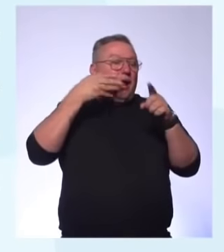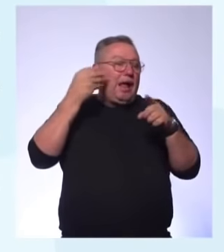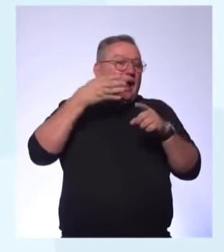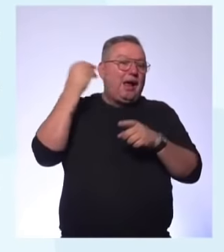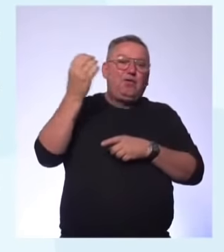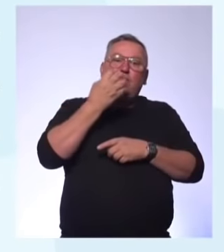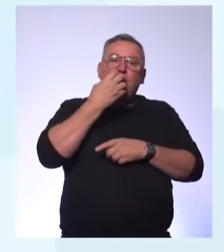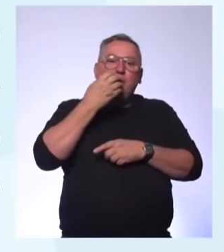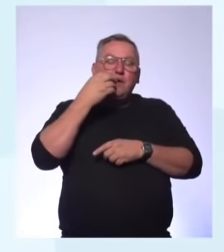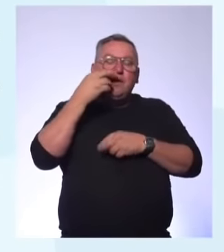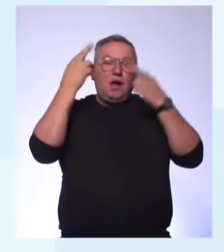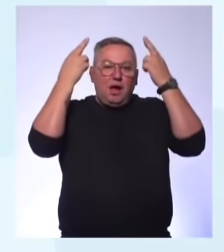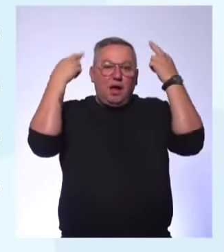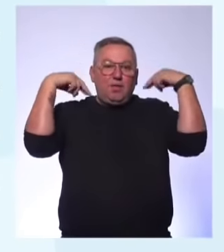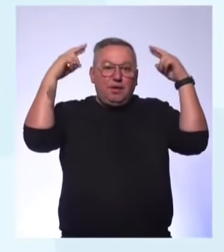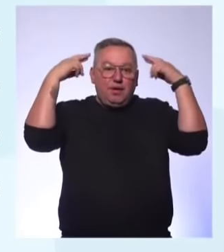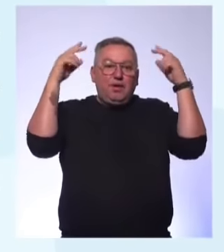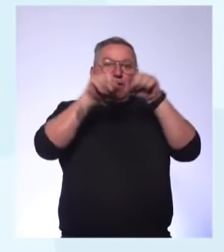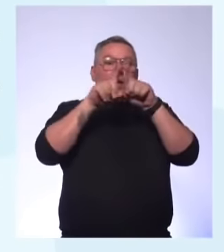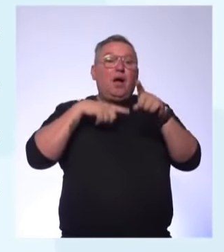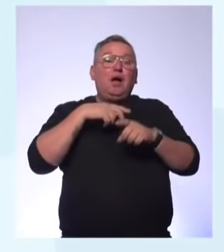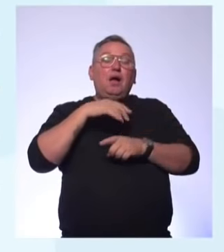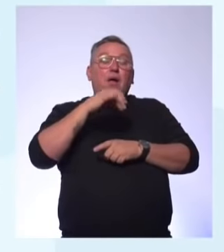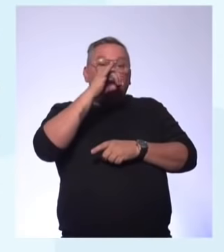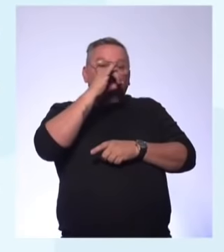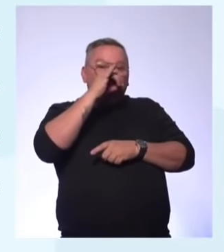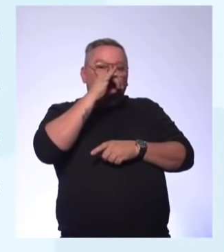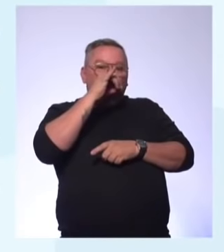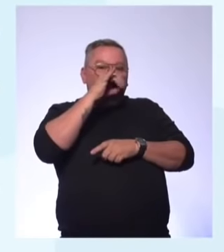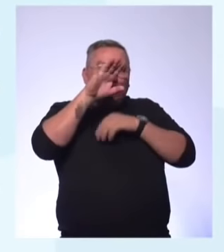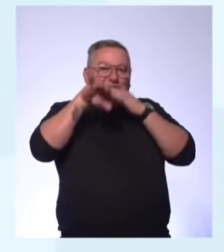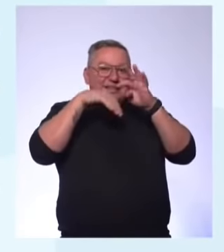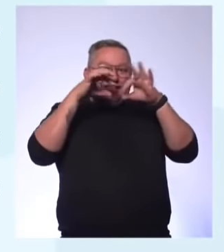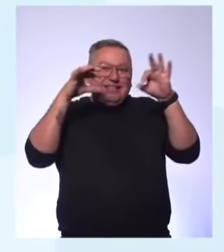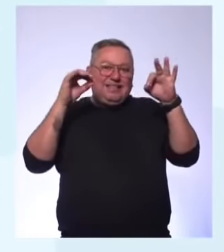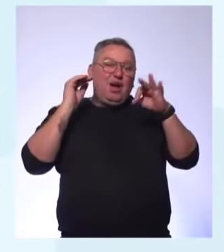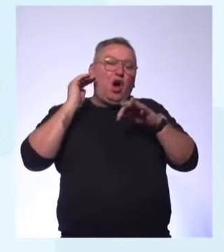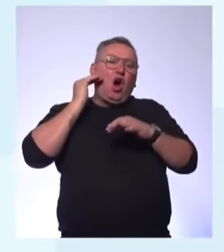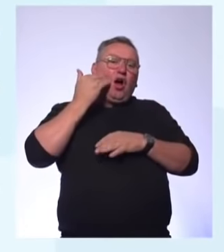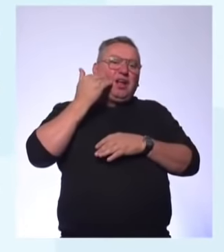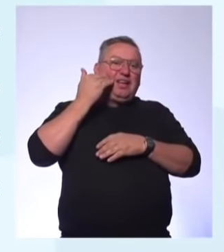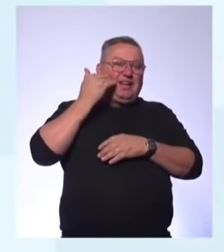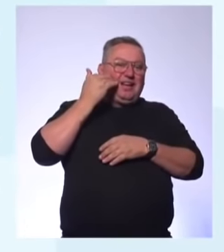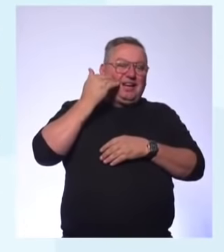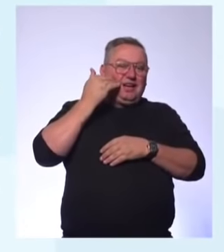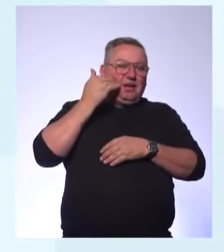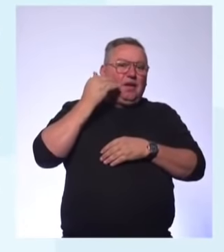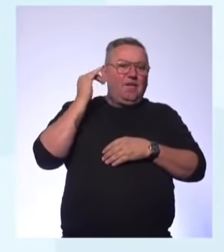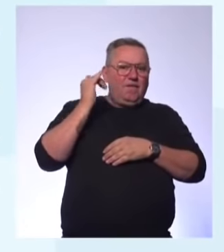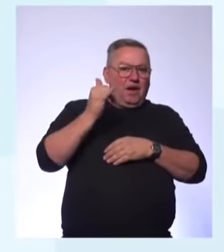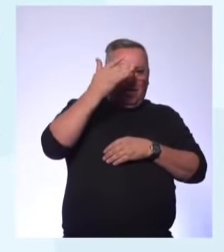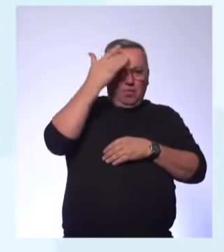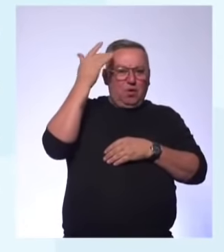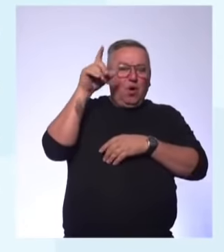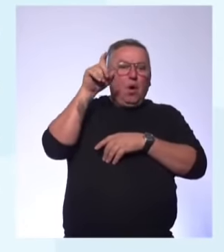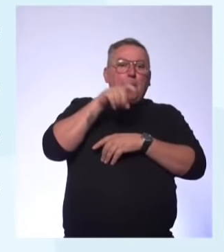cabritos. Tinha até uma porquinha recém-nascida com um laço cor-de-rosa no pescoço. Contam que alguém levou um papagaio cantador,